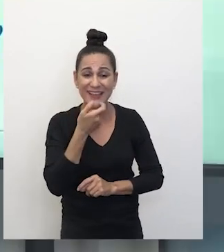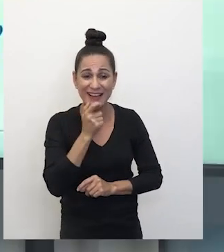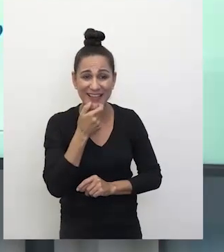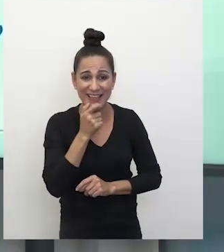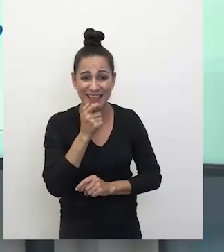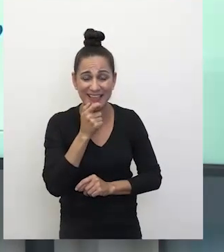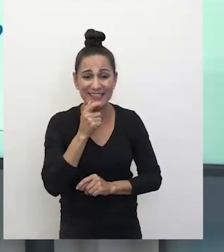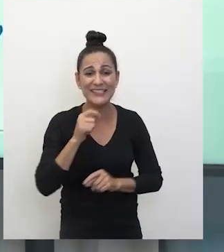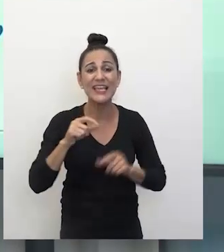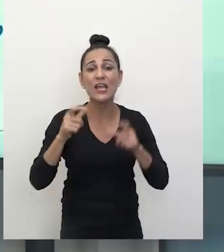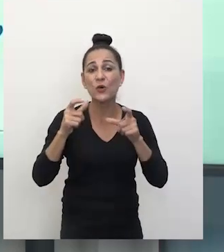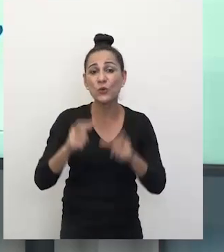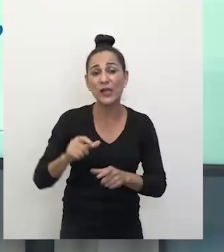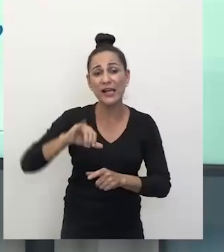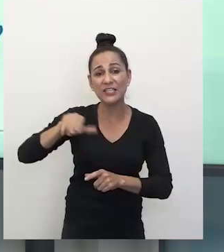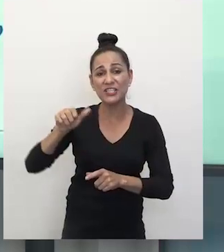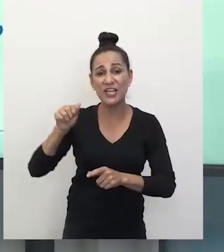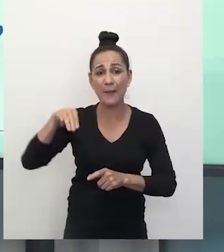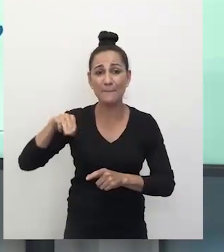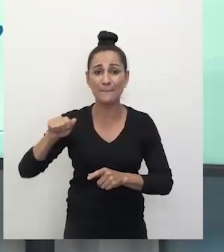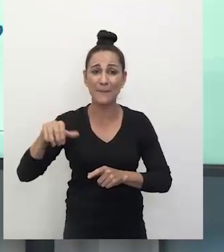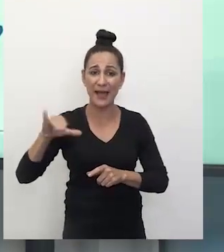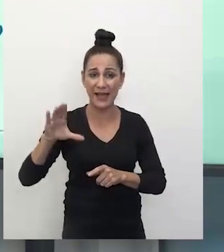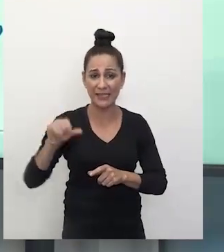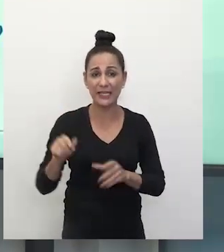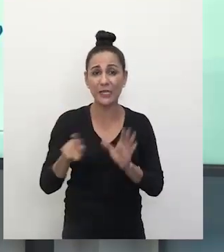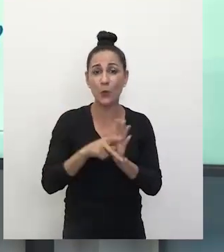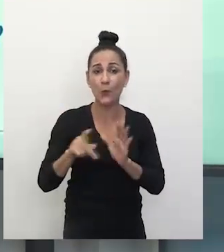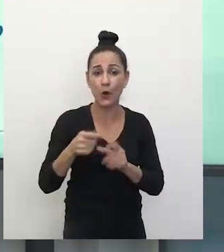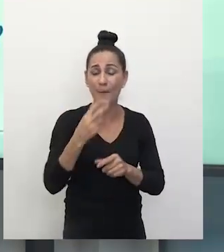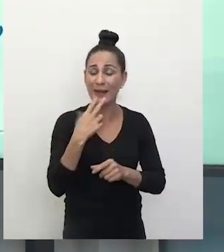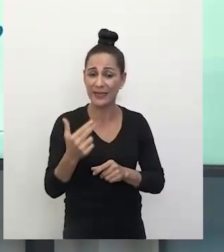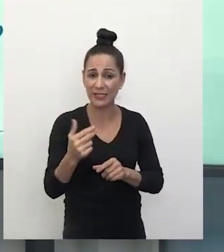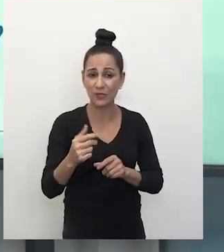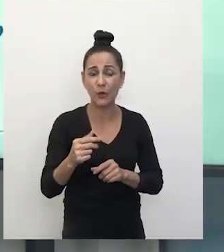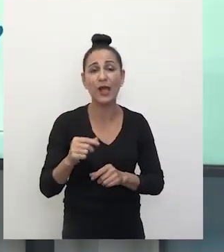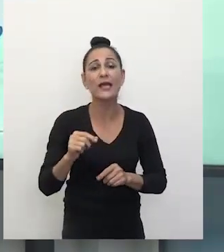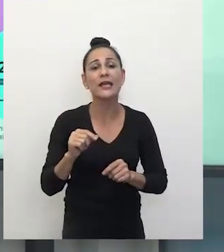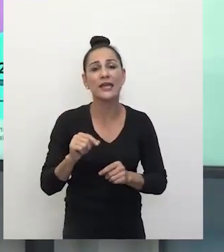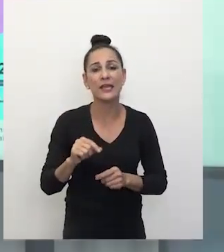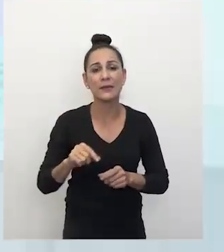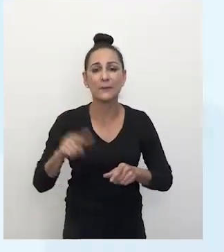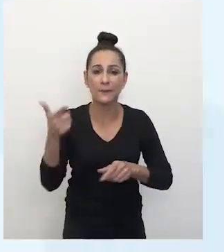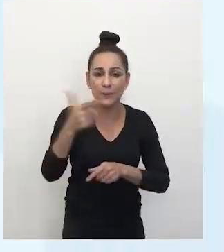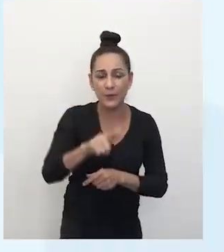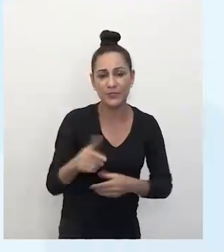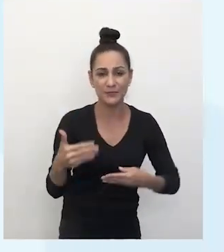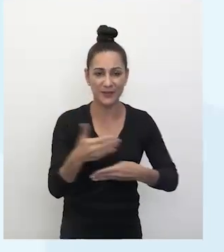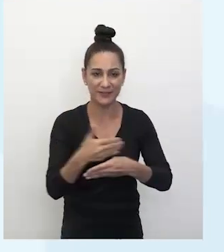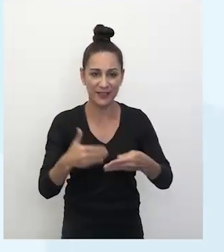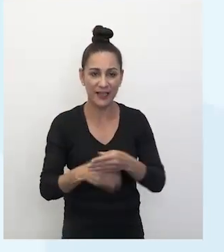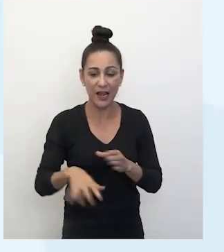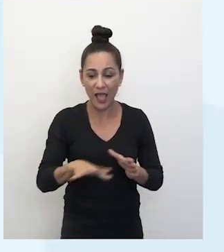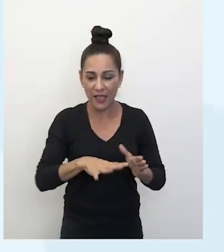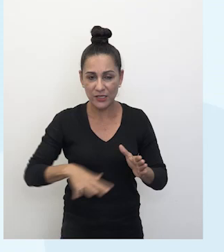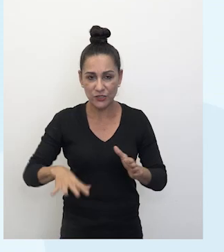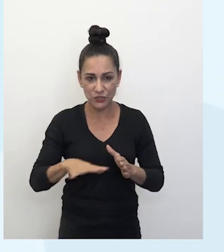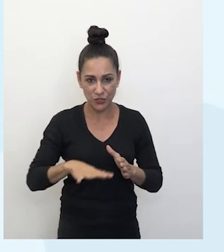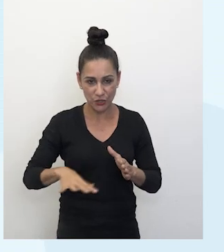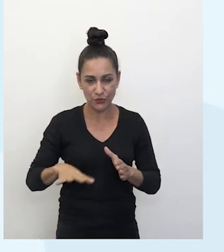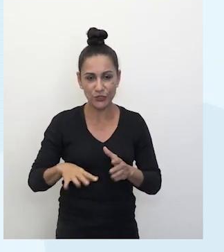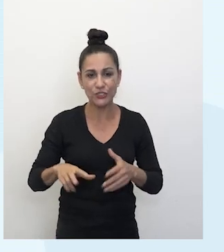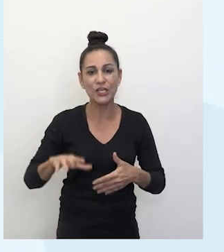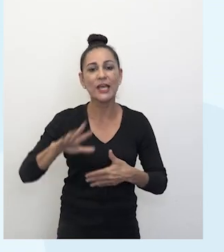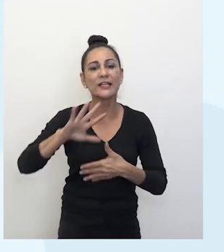a Jamaica que tem aí a língua oficial como o inglês tá certo Vamos lá para a próxima tela regiões da América